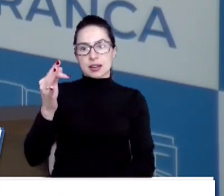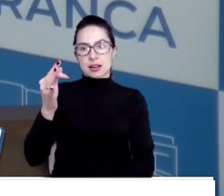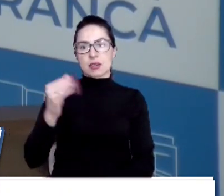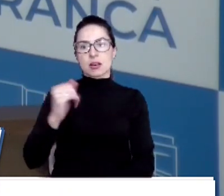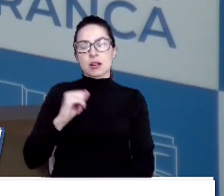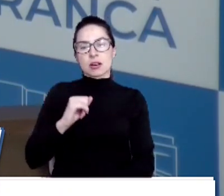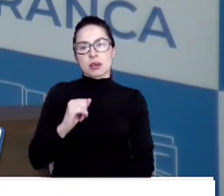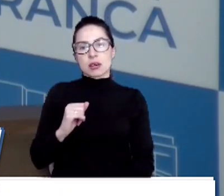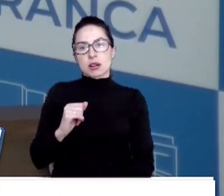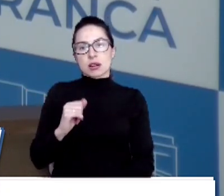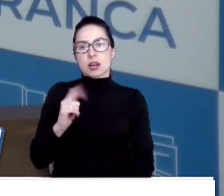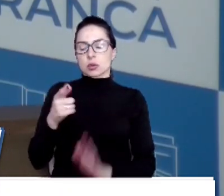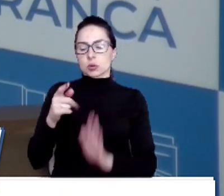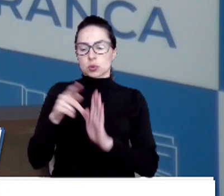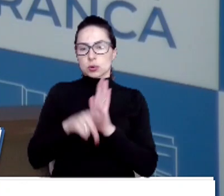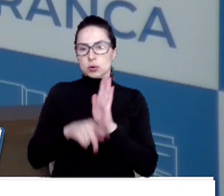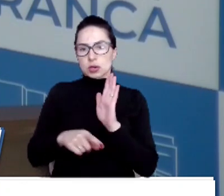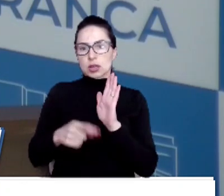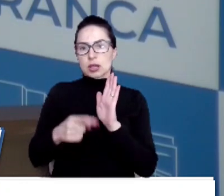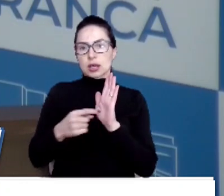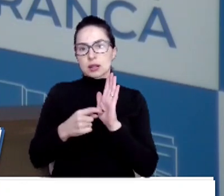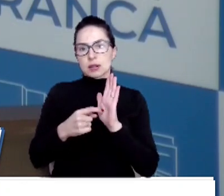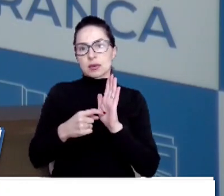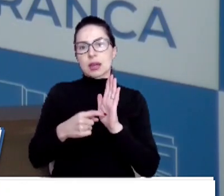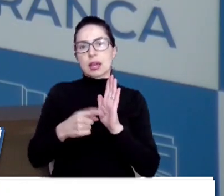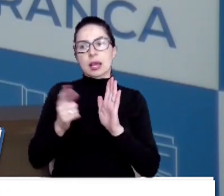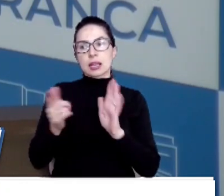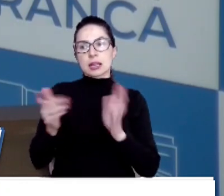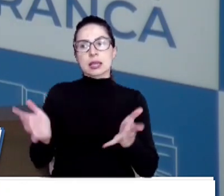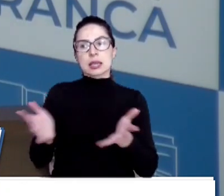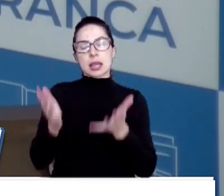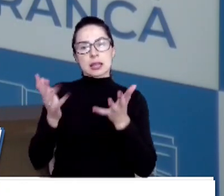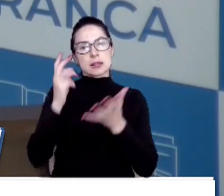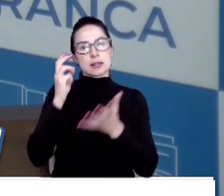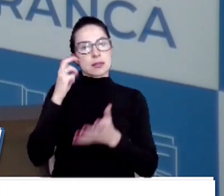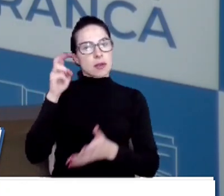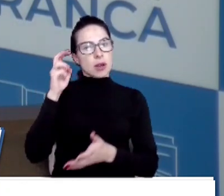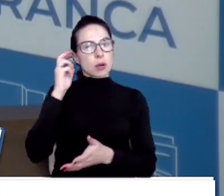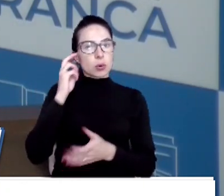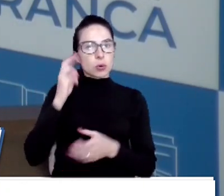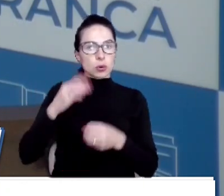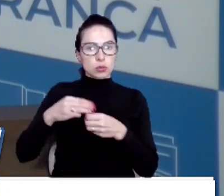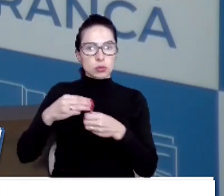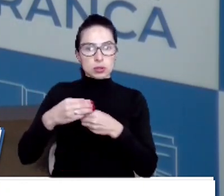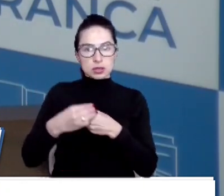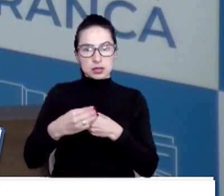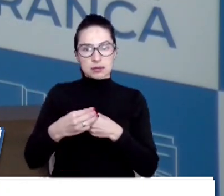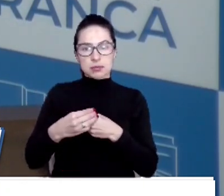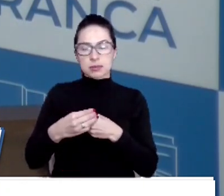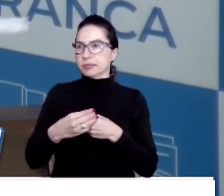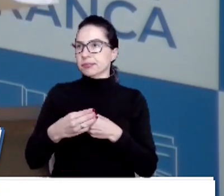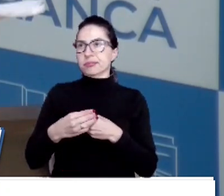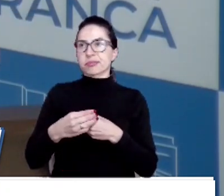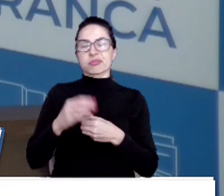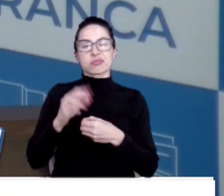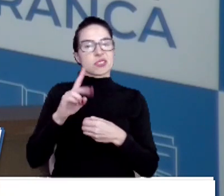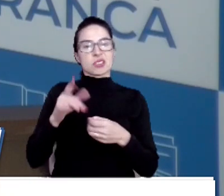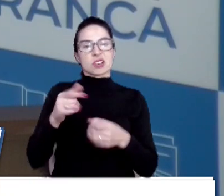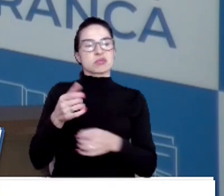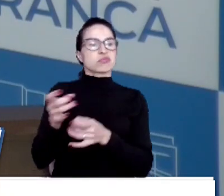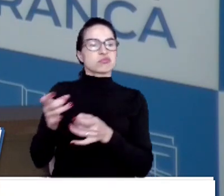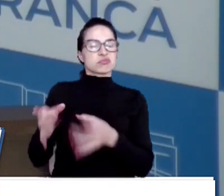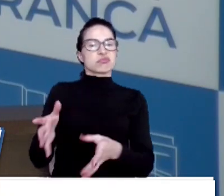dos projetos que que fomentam a cultura no município estaria as